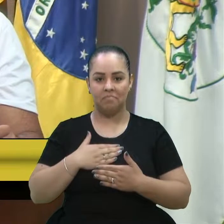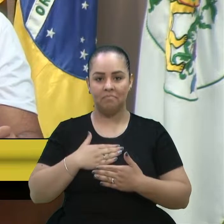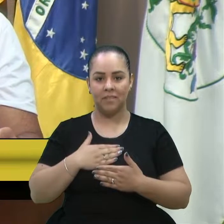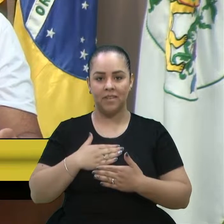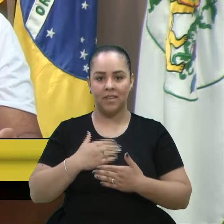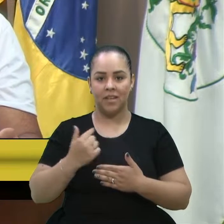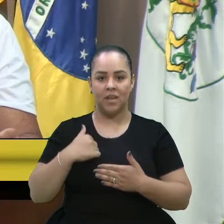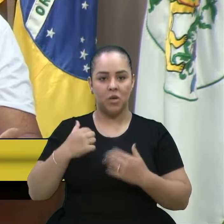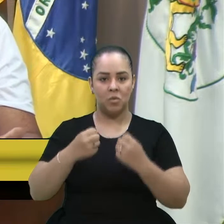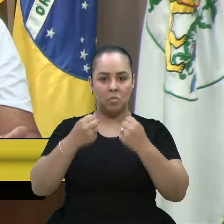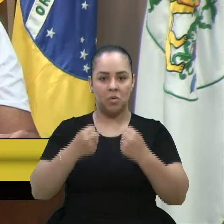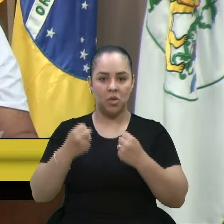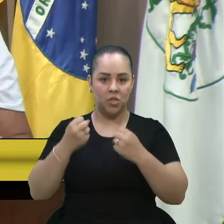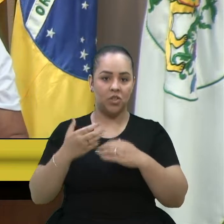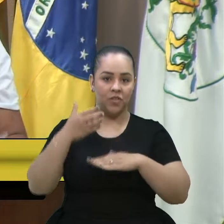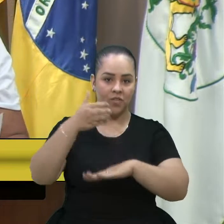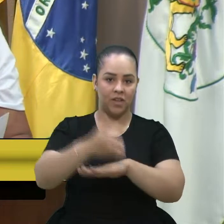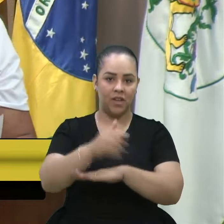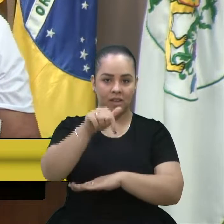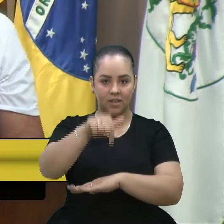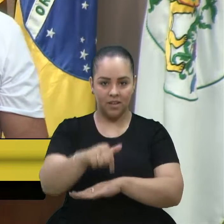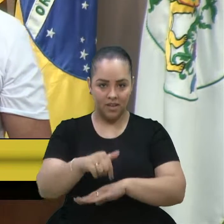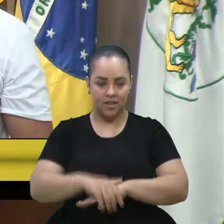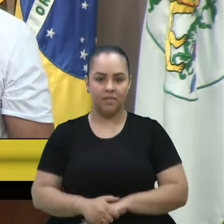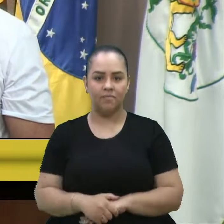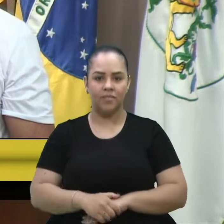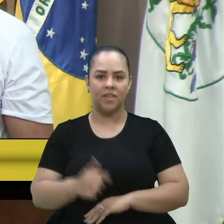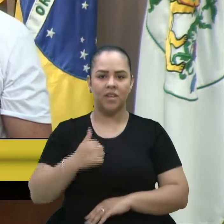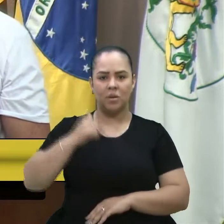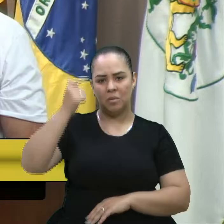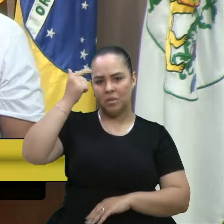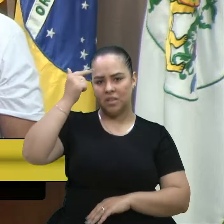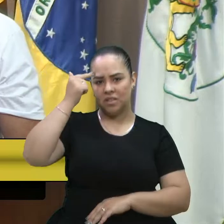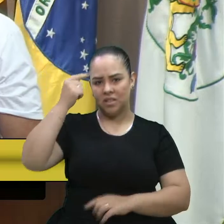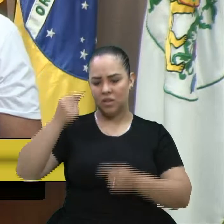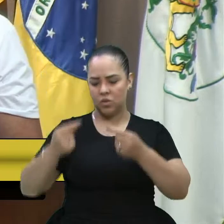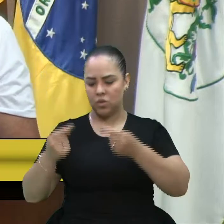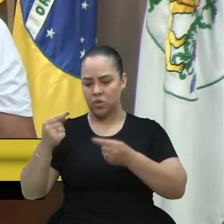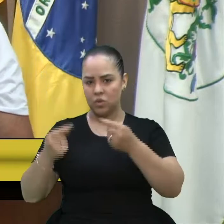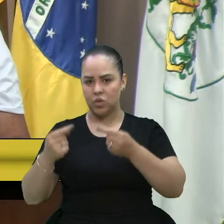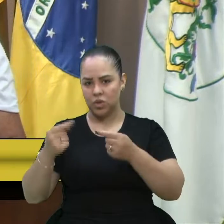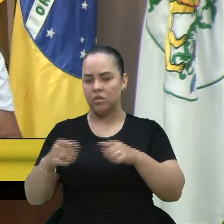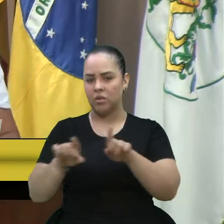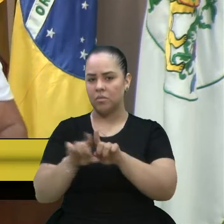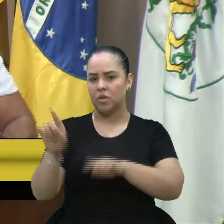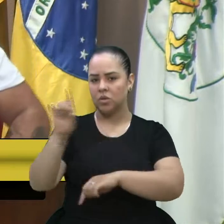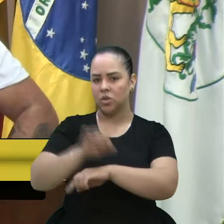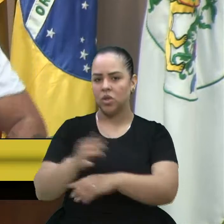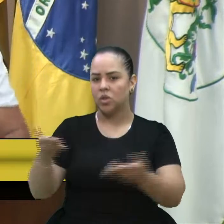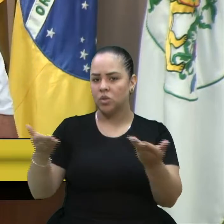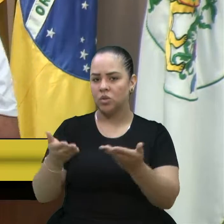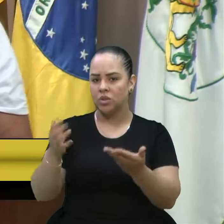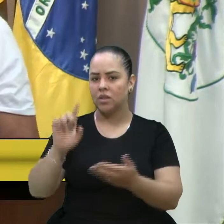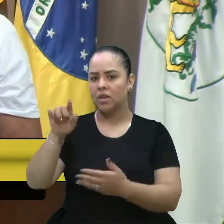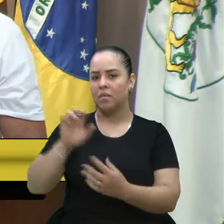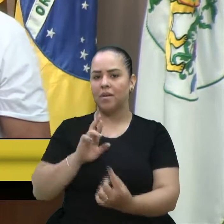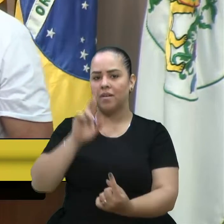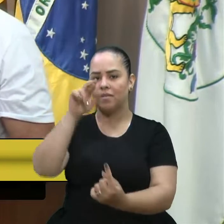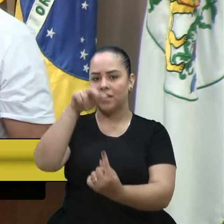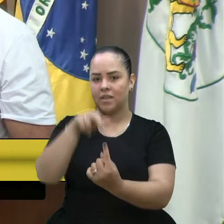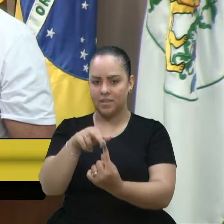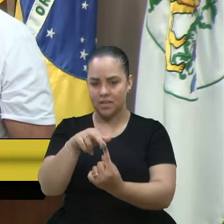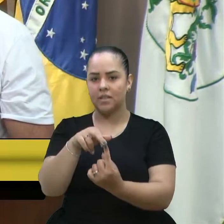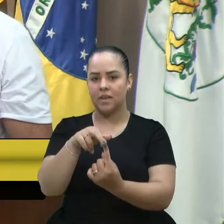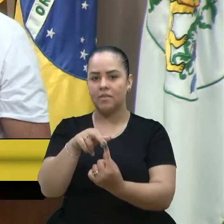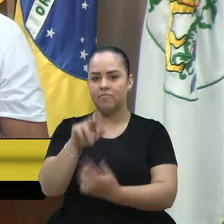estar aqui enquanto parlamentar, pensando e discutindo nessa data que é uma referência